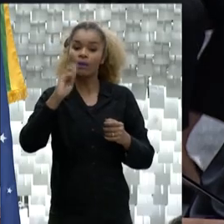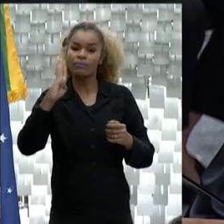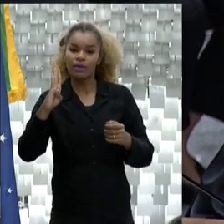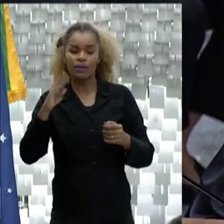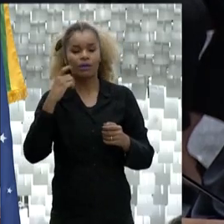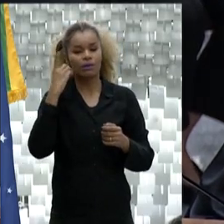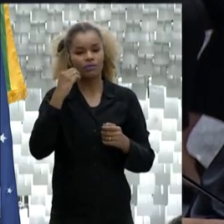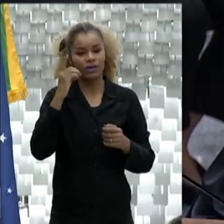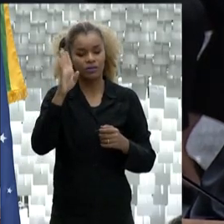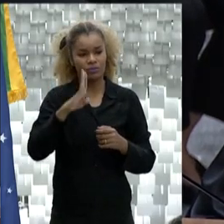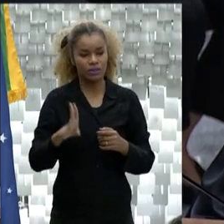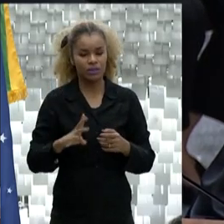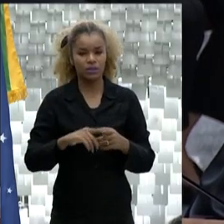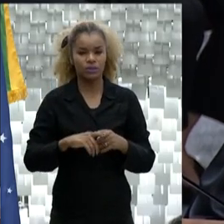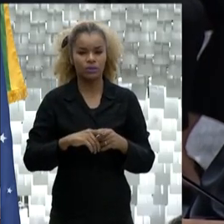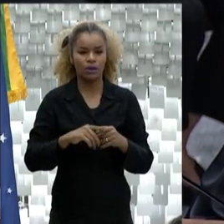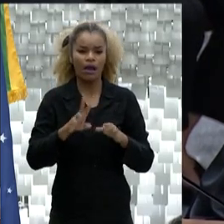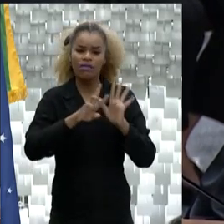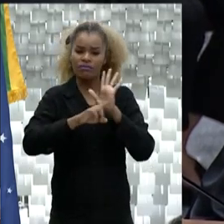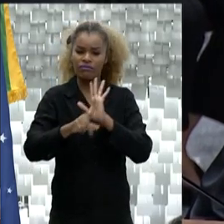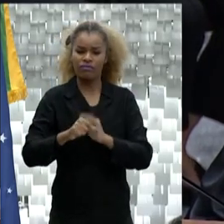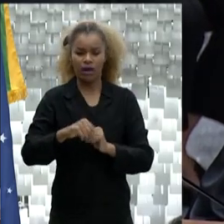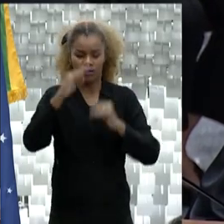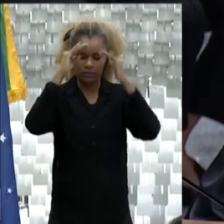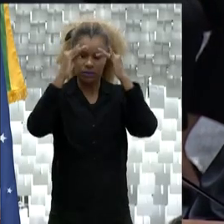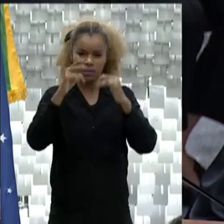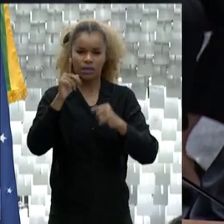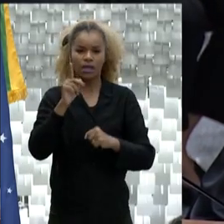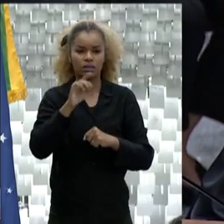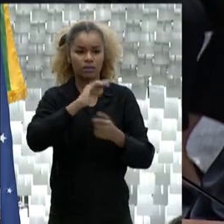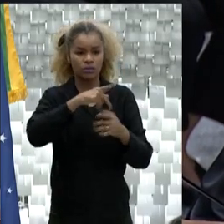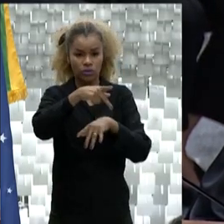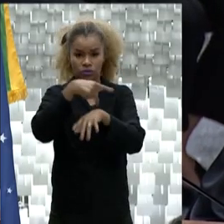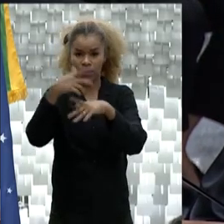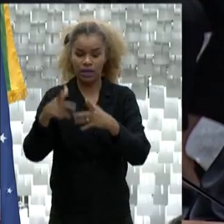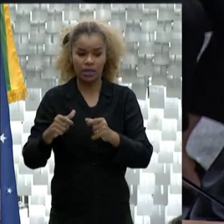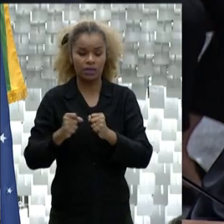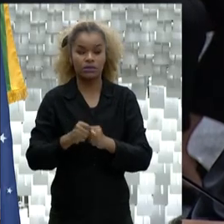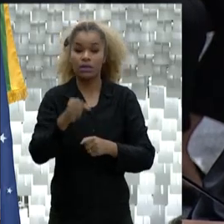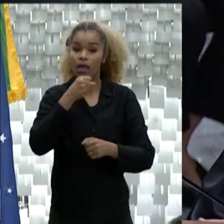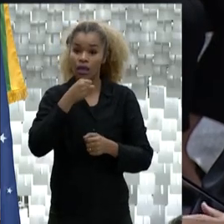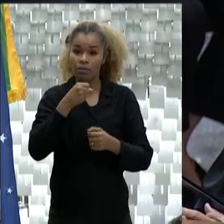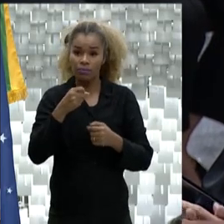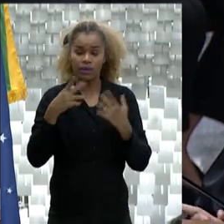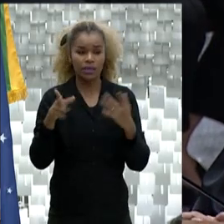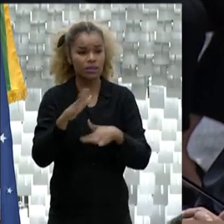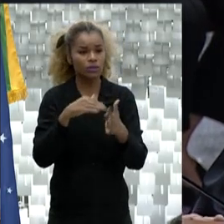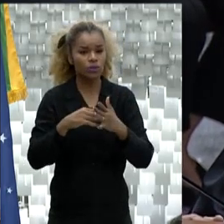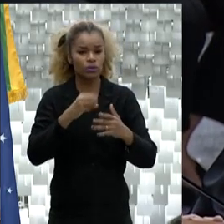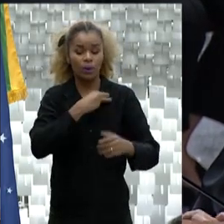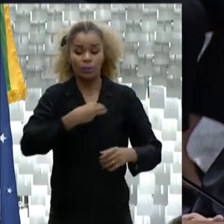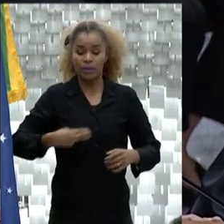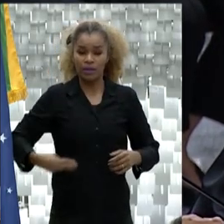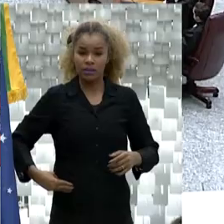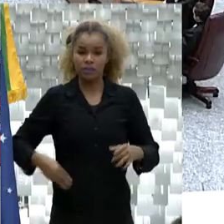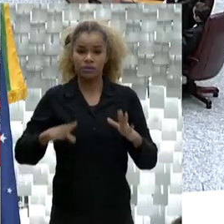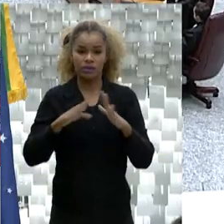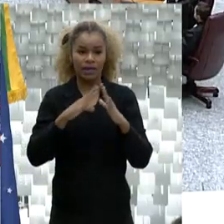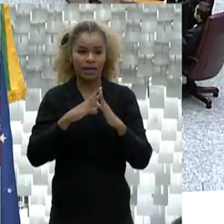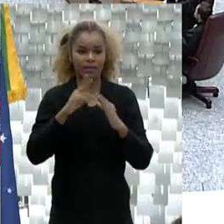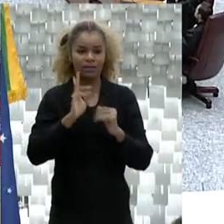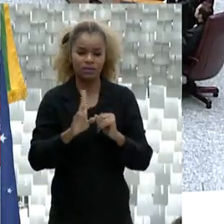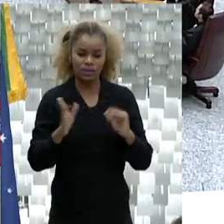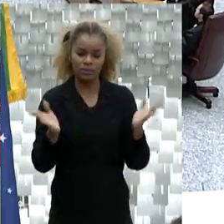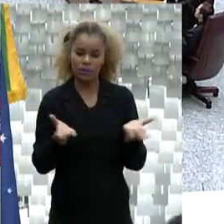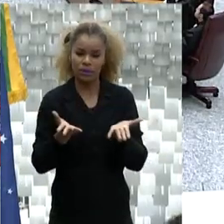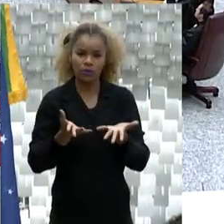Brasil, autoridades internacionais, a imprensa, o jurisdicionado, ministros da Casa de sempre e de